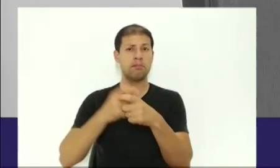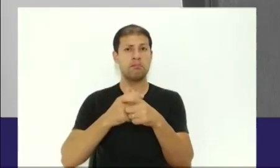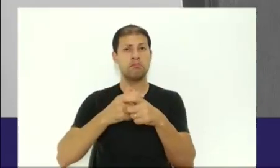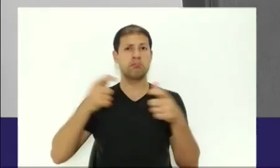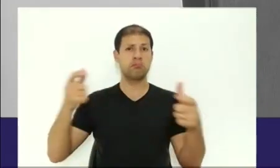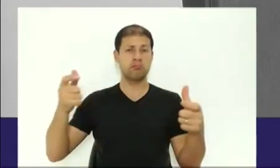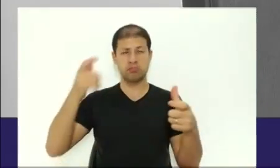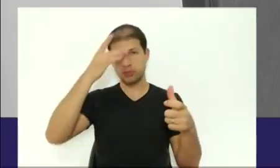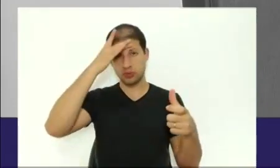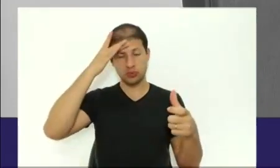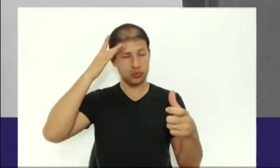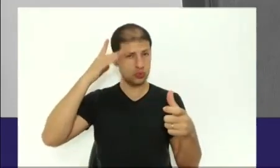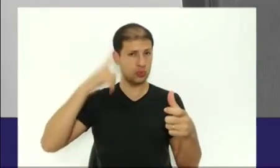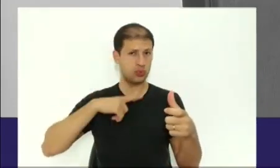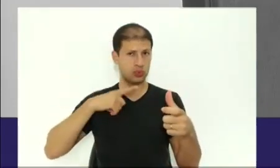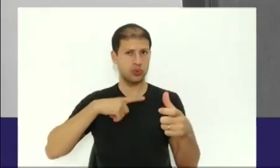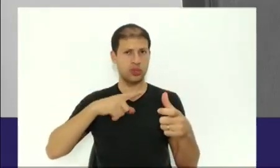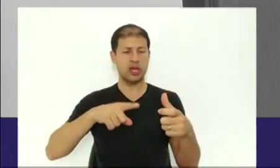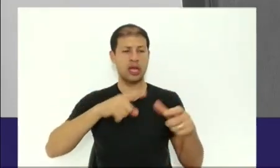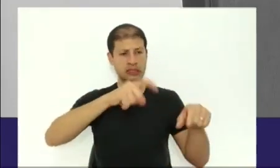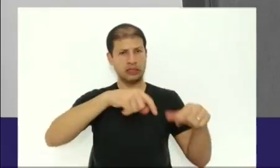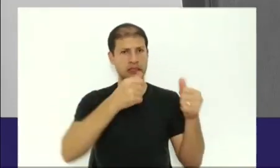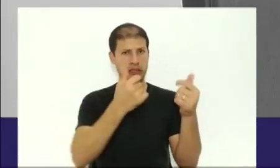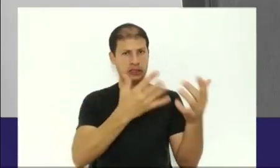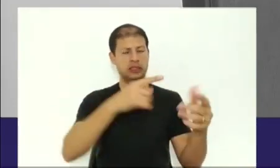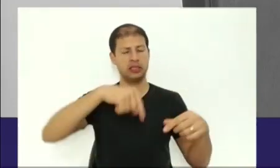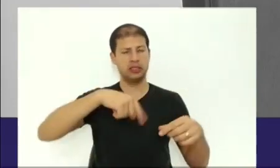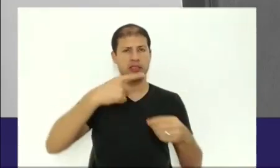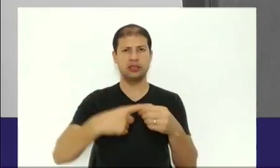de produtores existentes no município.